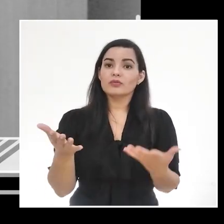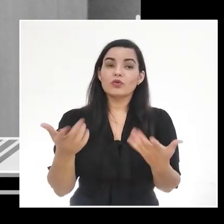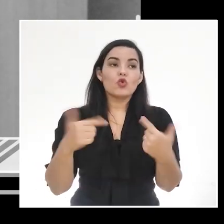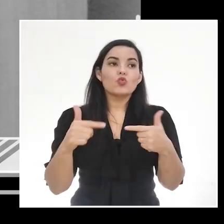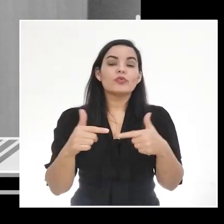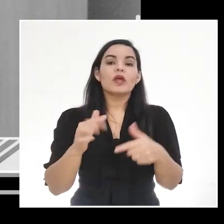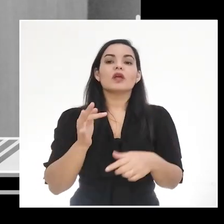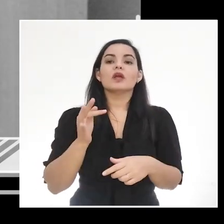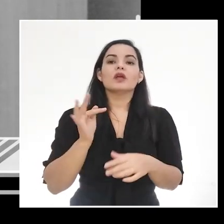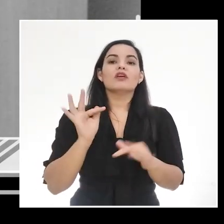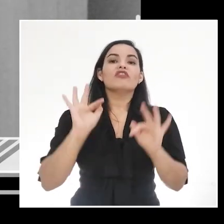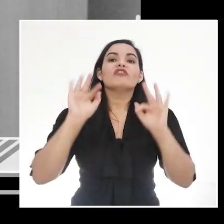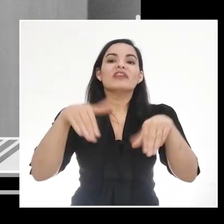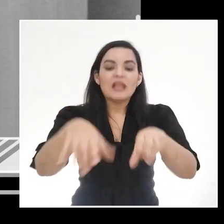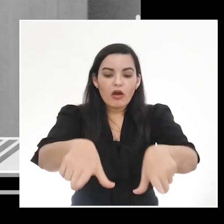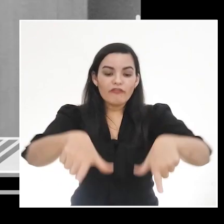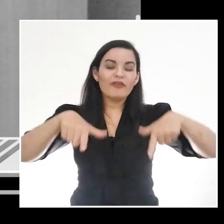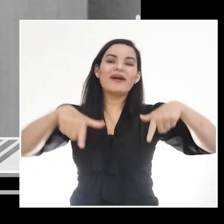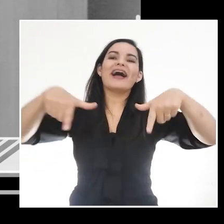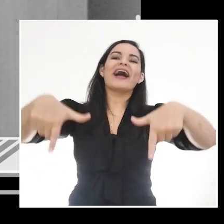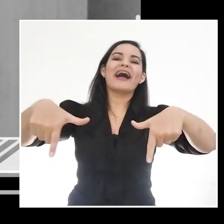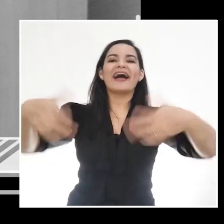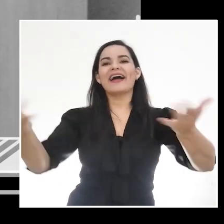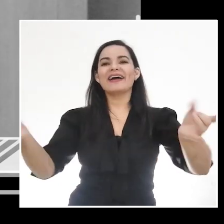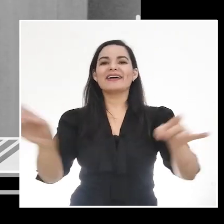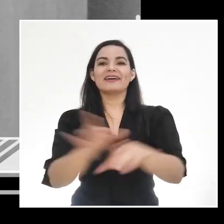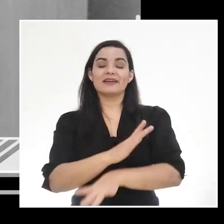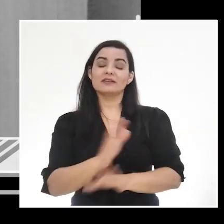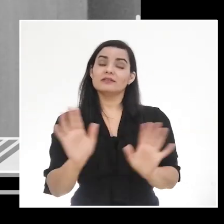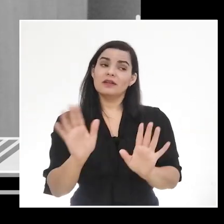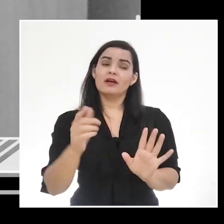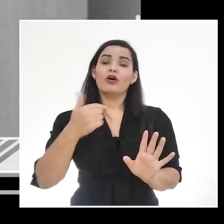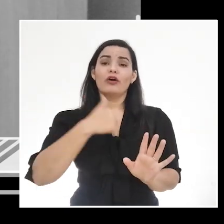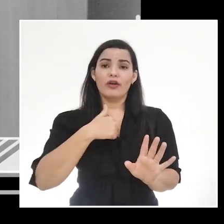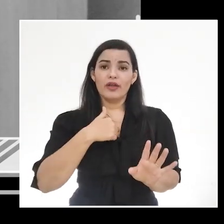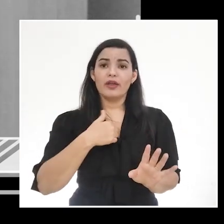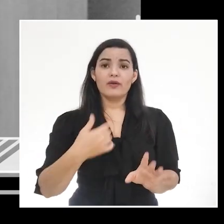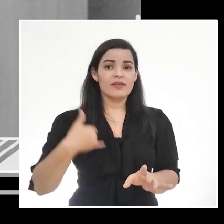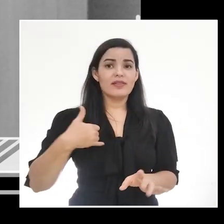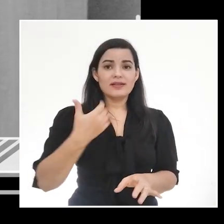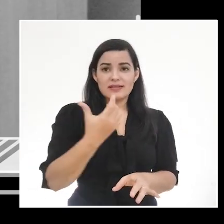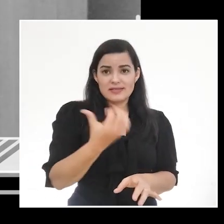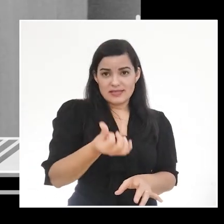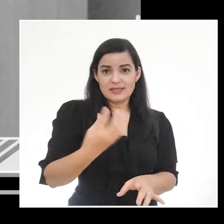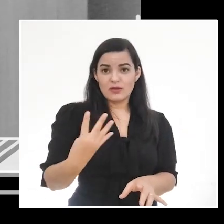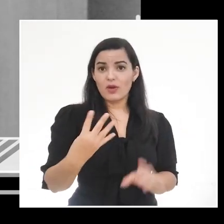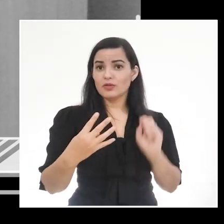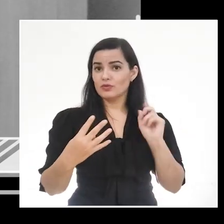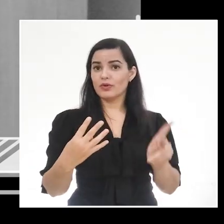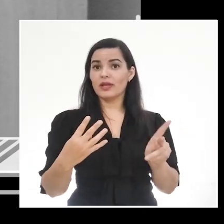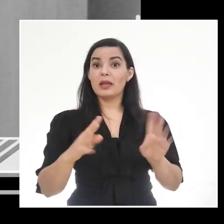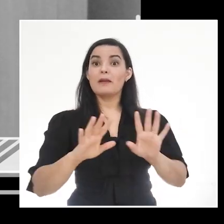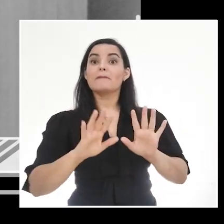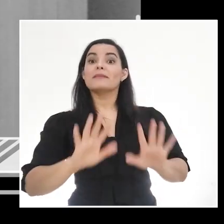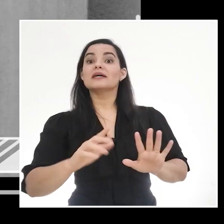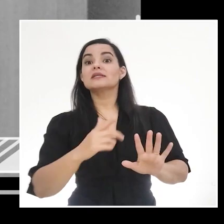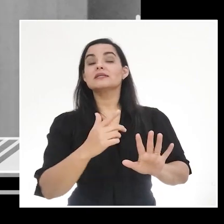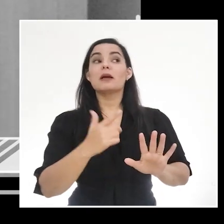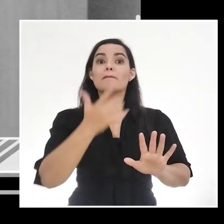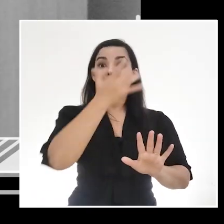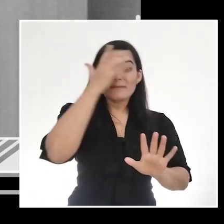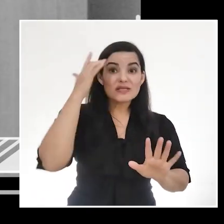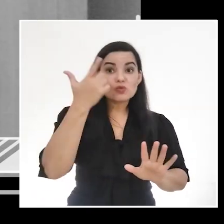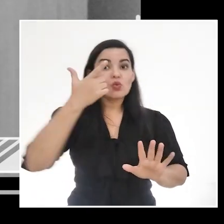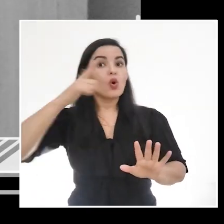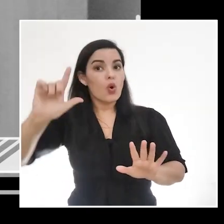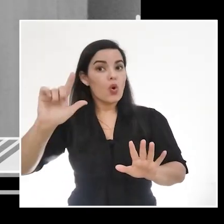discípulo é aluno, só que nesse curso não tem formatura, né? A gente vai aprendendo, porque alguém também, não é que eu tenho 64 anos, que também